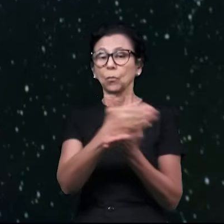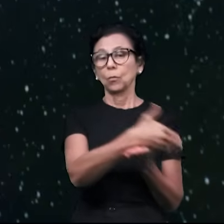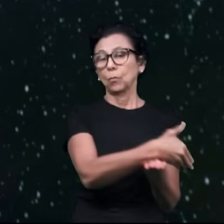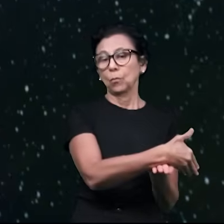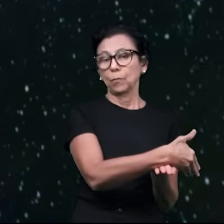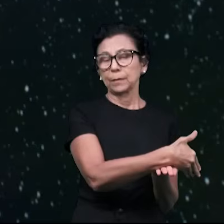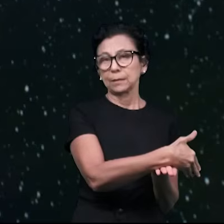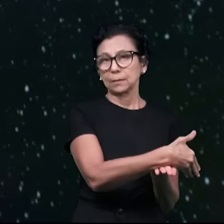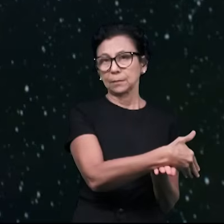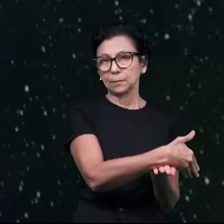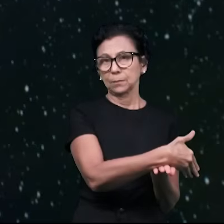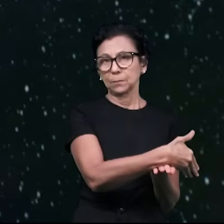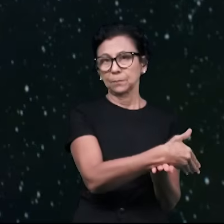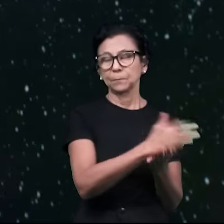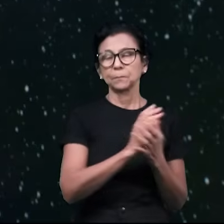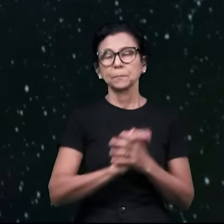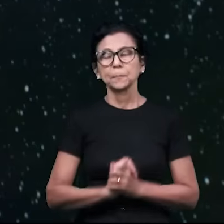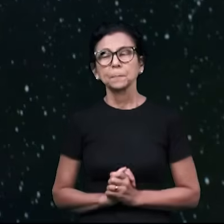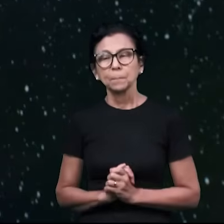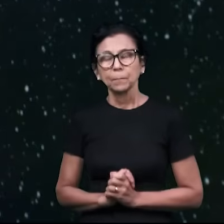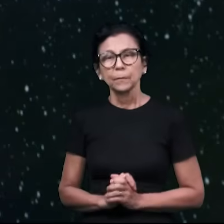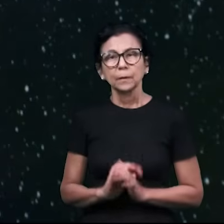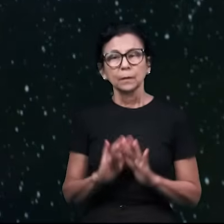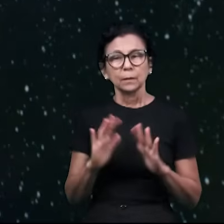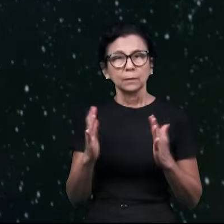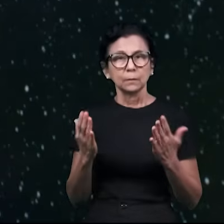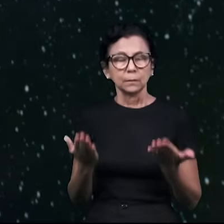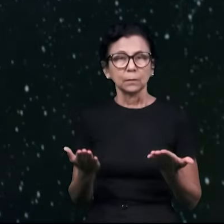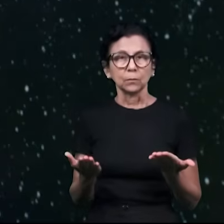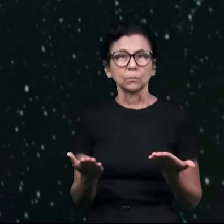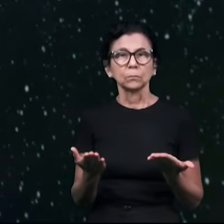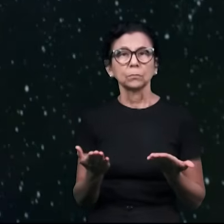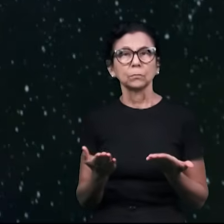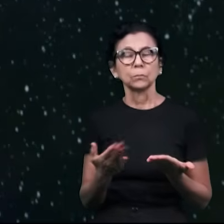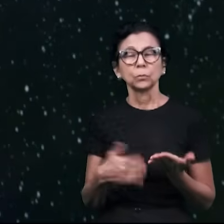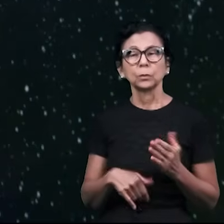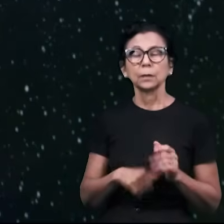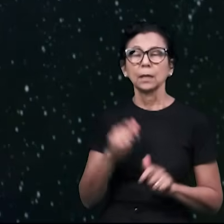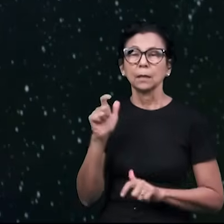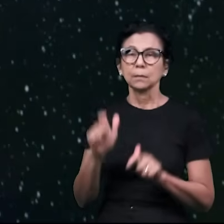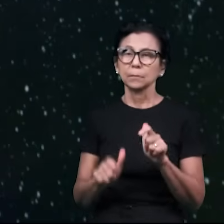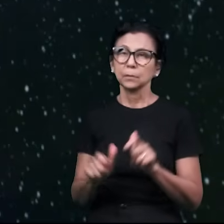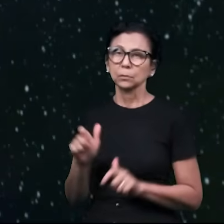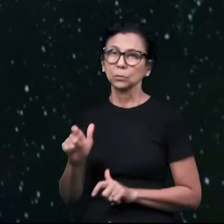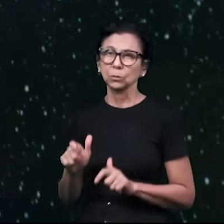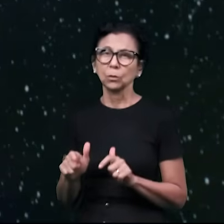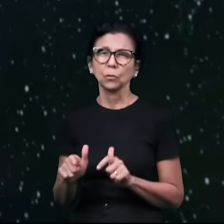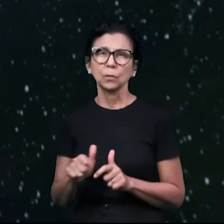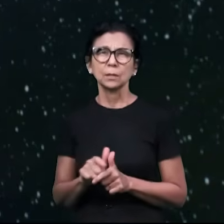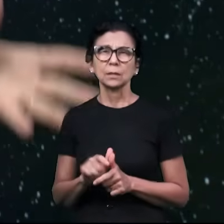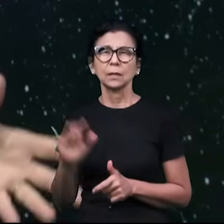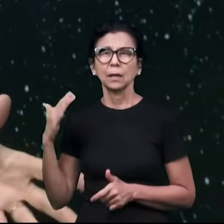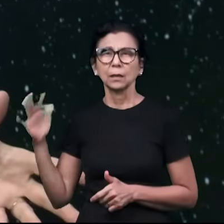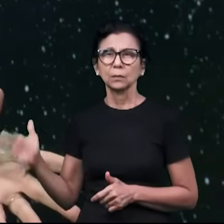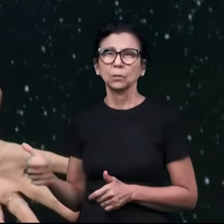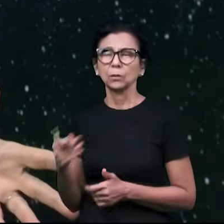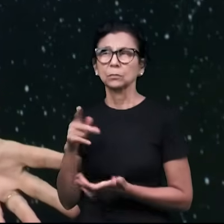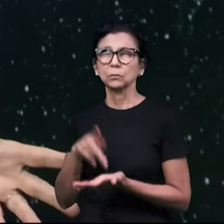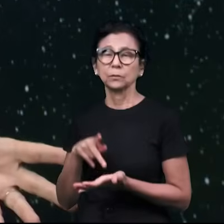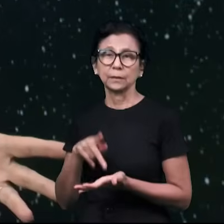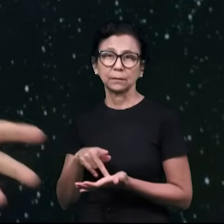muito nisso. Porque, obviamente, que os verdadeiros adoradores, lembra daquele episódio de São Jesus com a